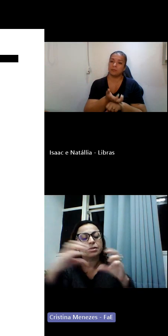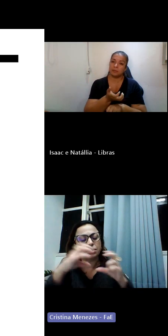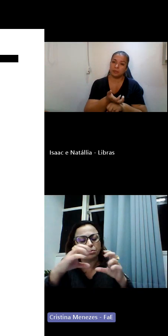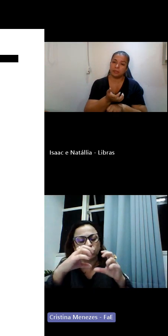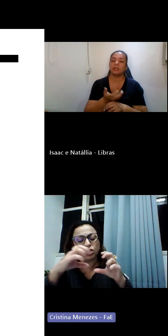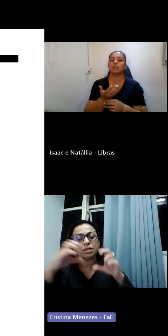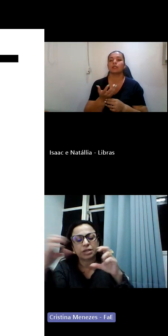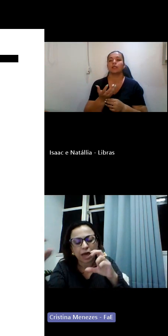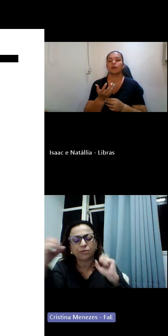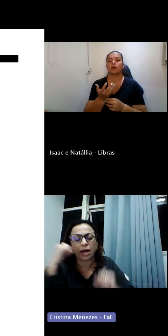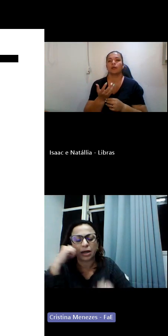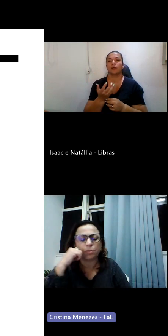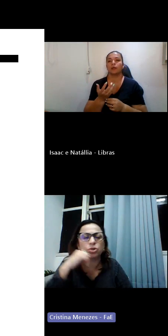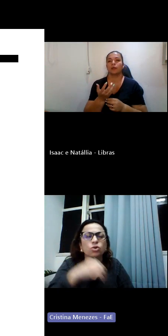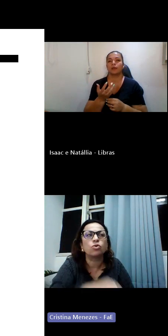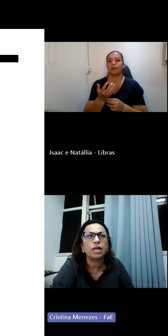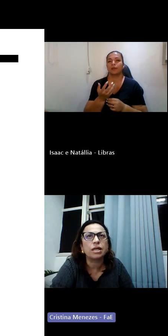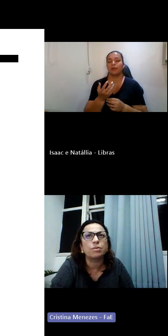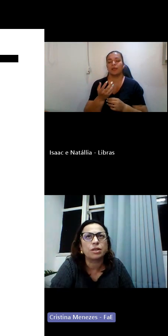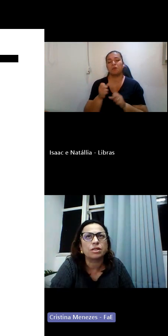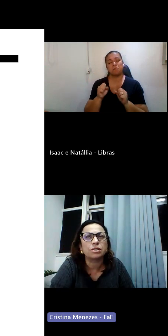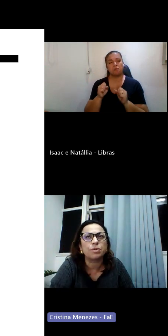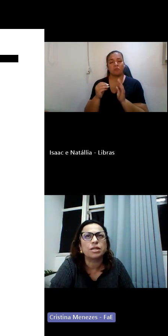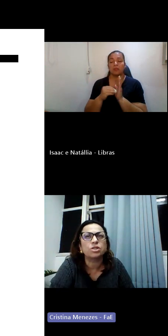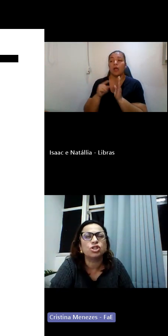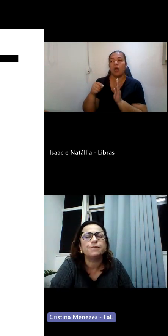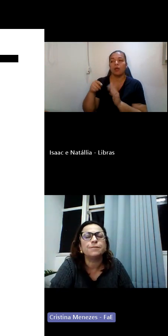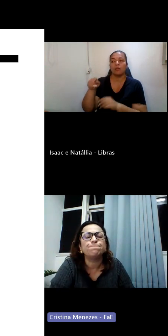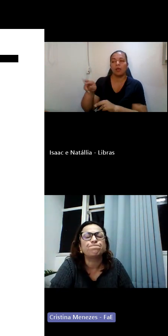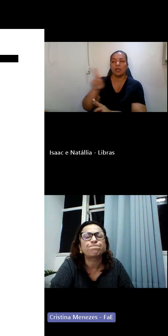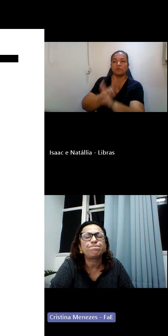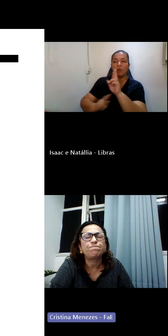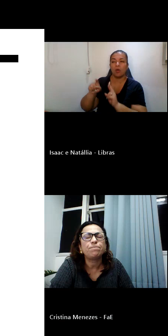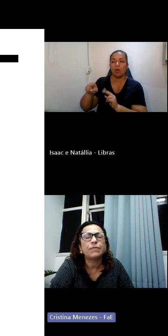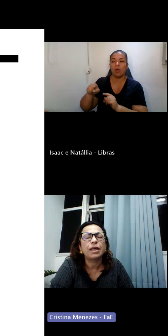né? Diz que é a fala da pessoa, né? Lembrando da disciplina